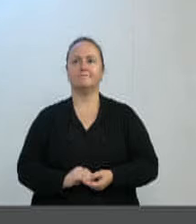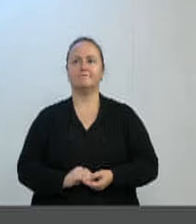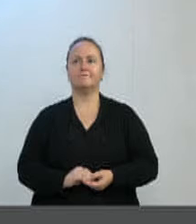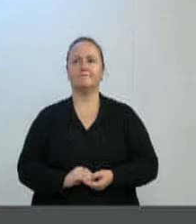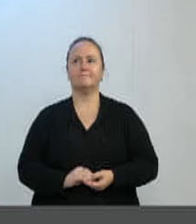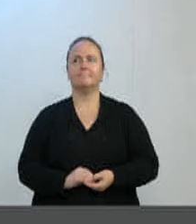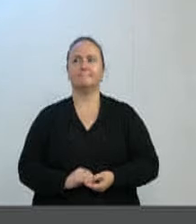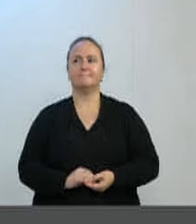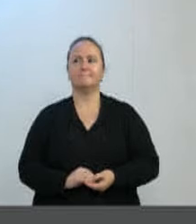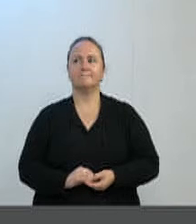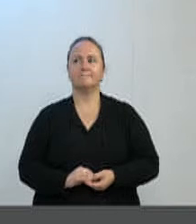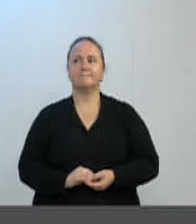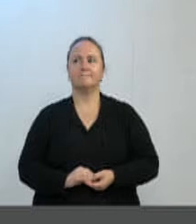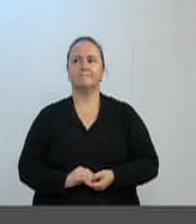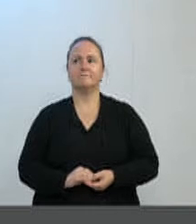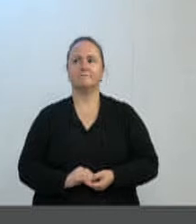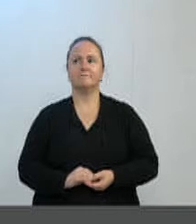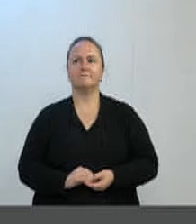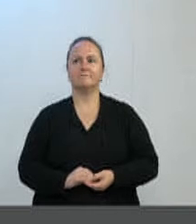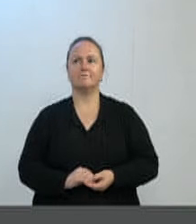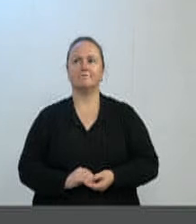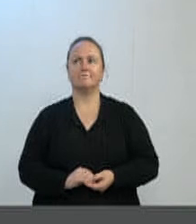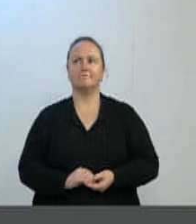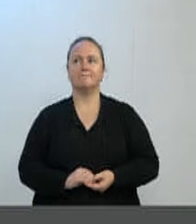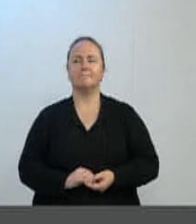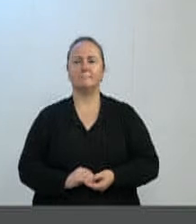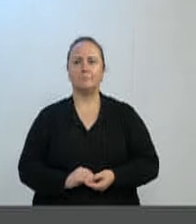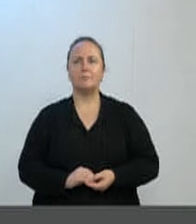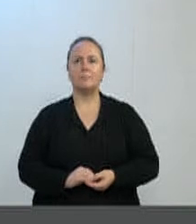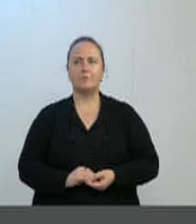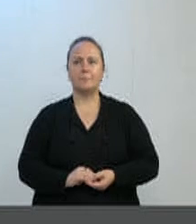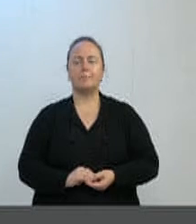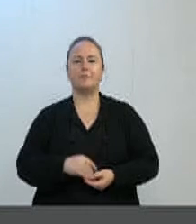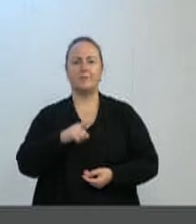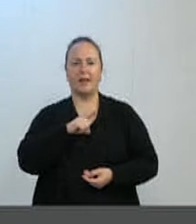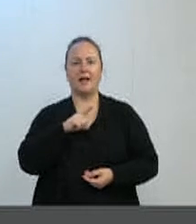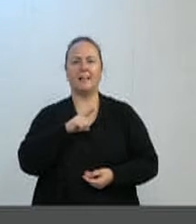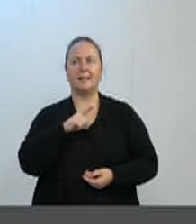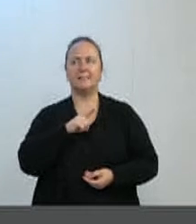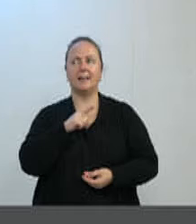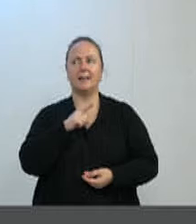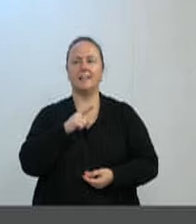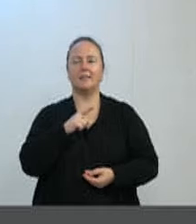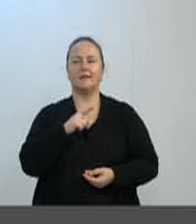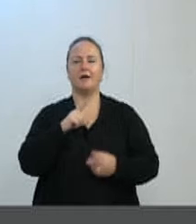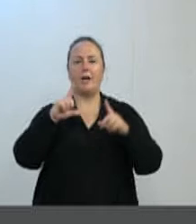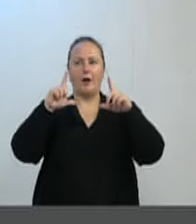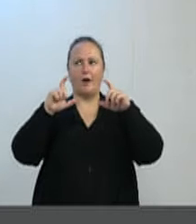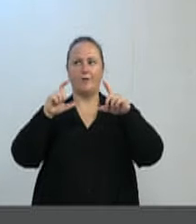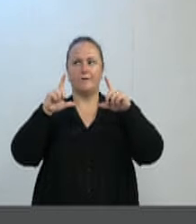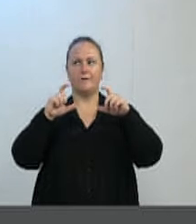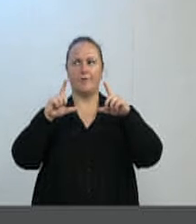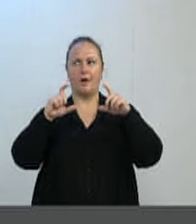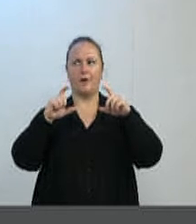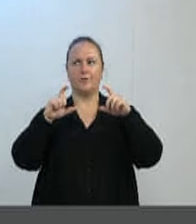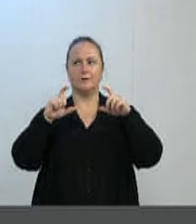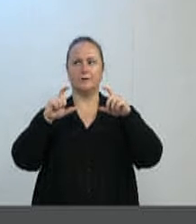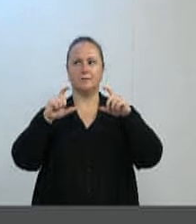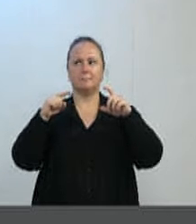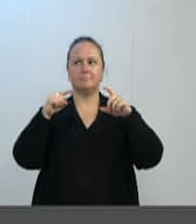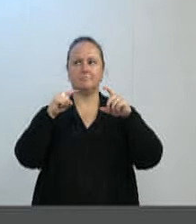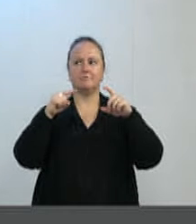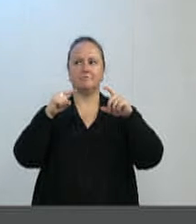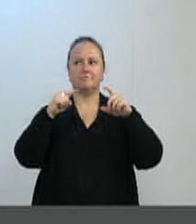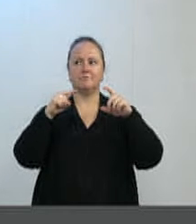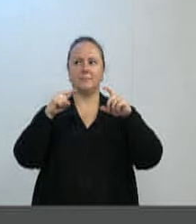Aqui nós temos a casa na esquerda, a casa da foto da esquerda à